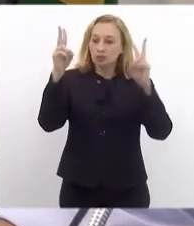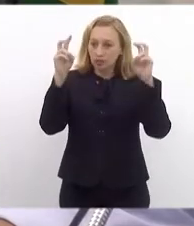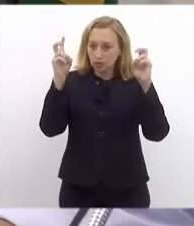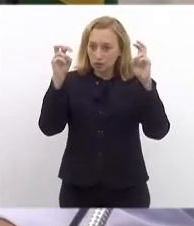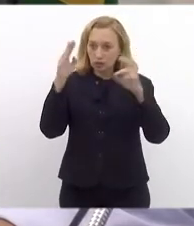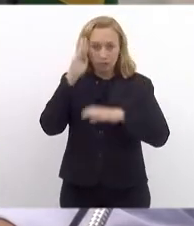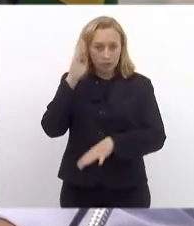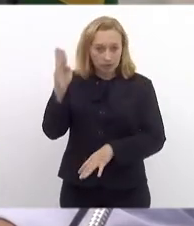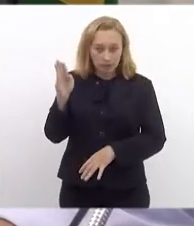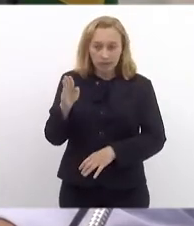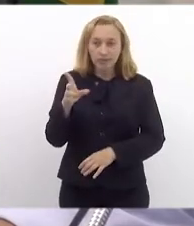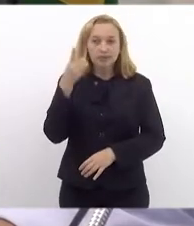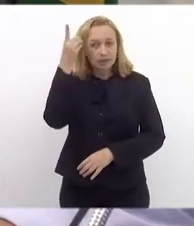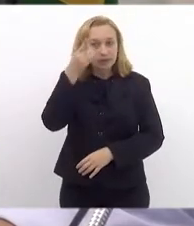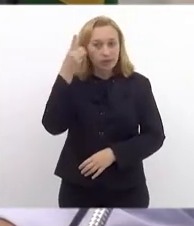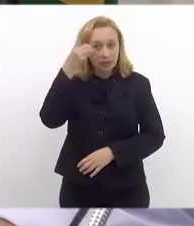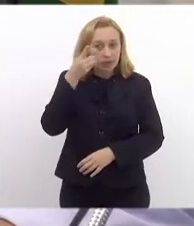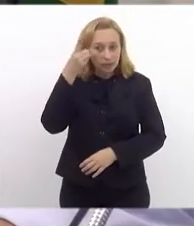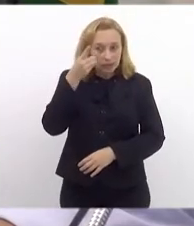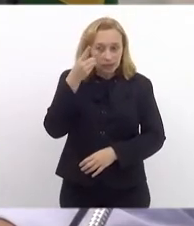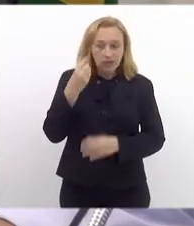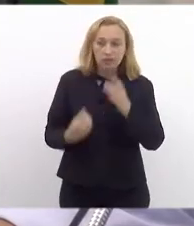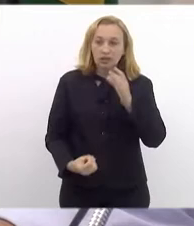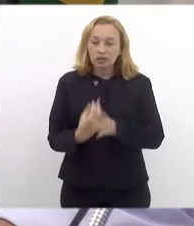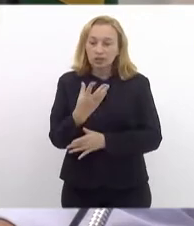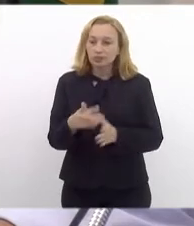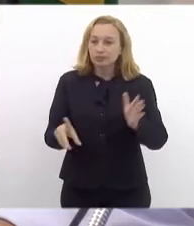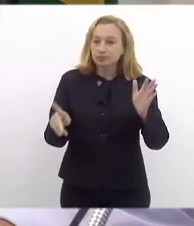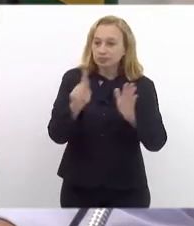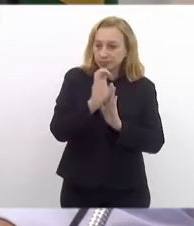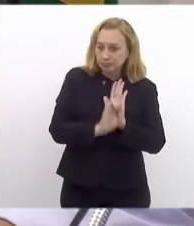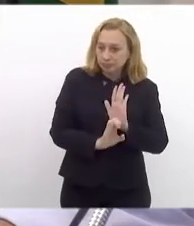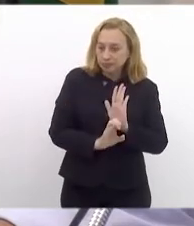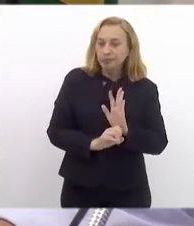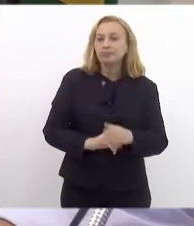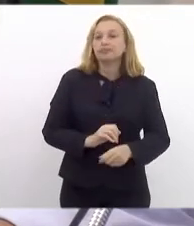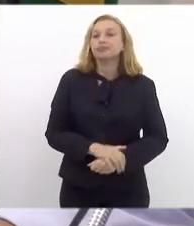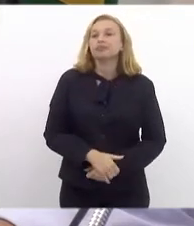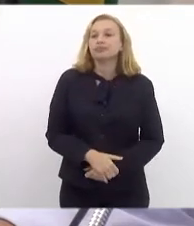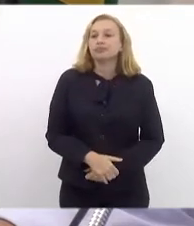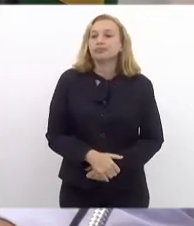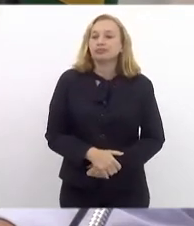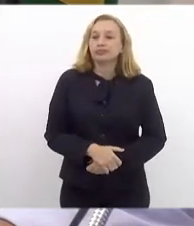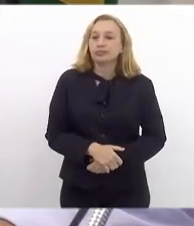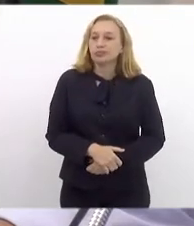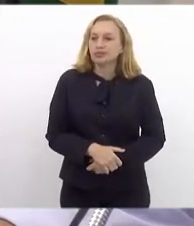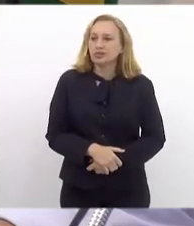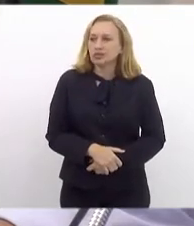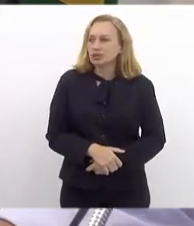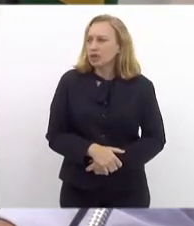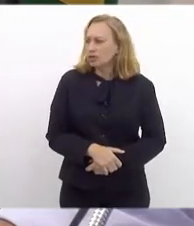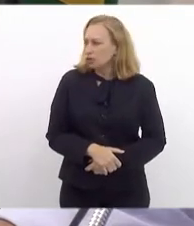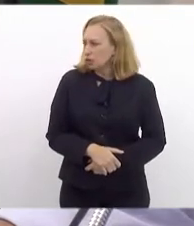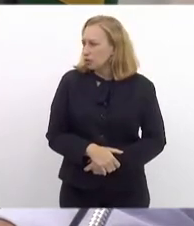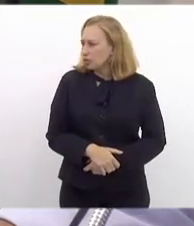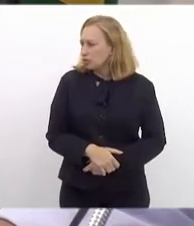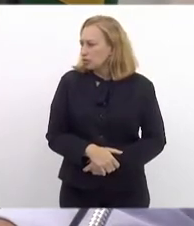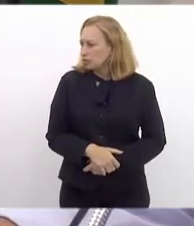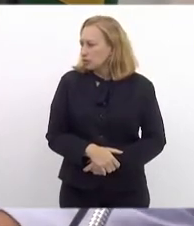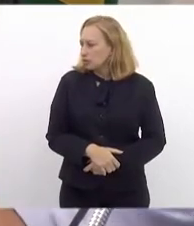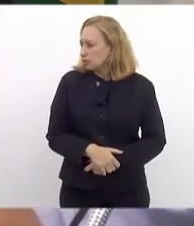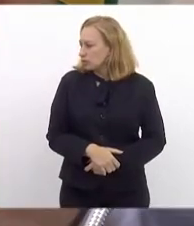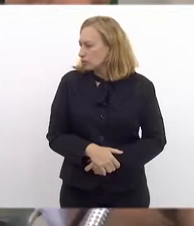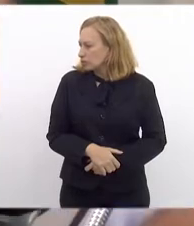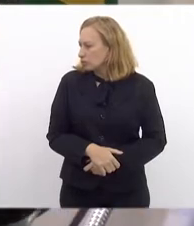prioridade é o deputado autor das emendas pelo menos rádio três